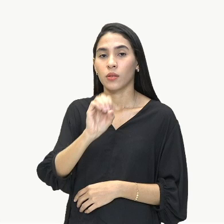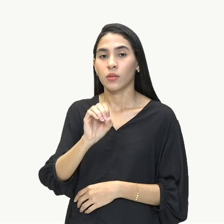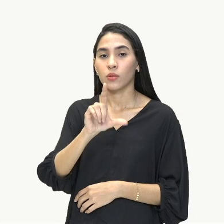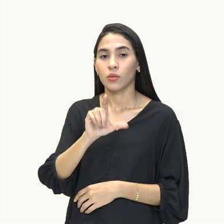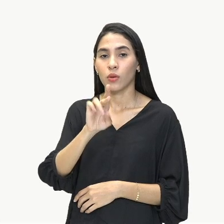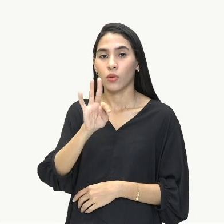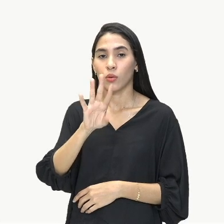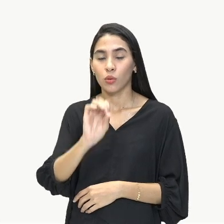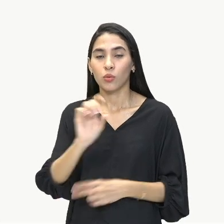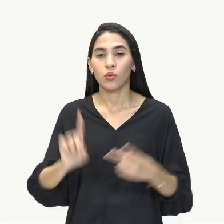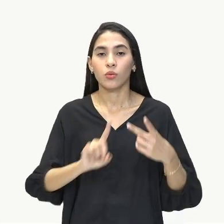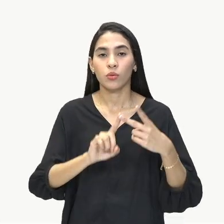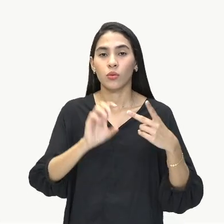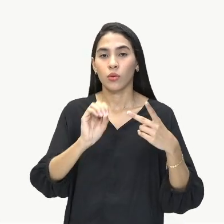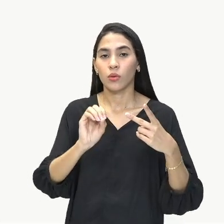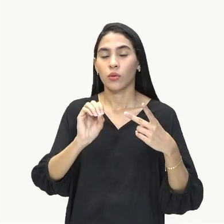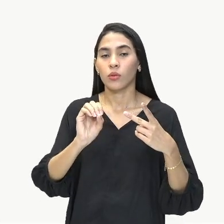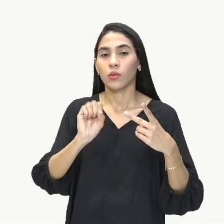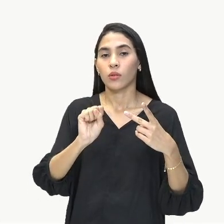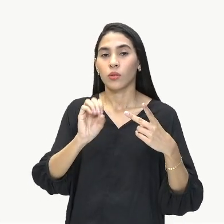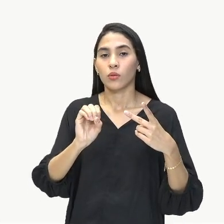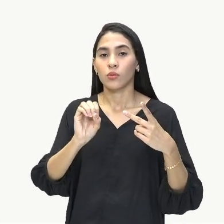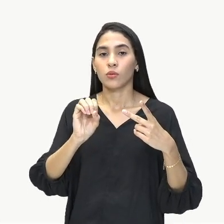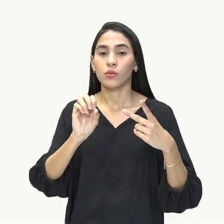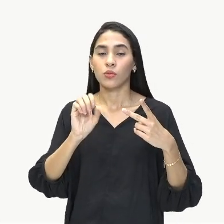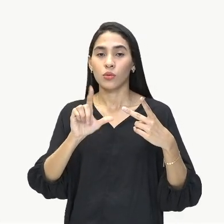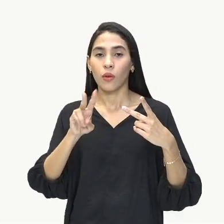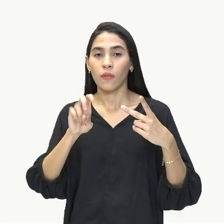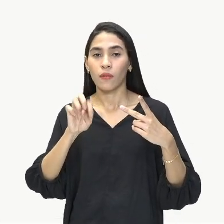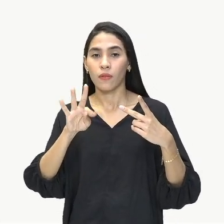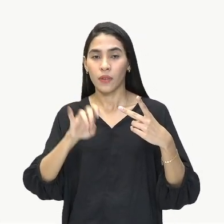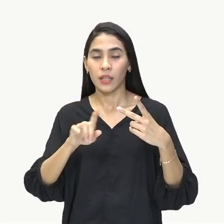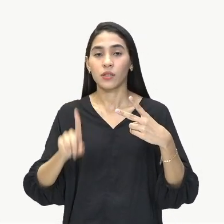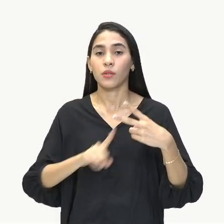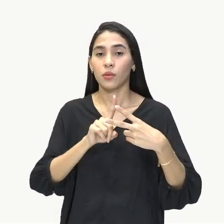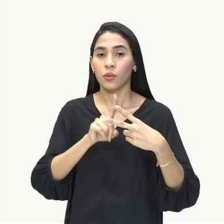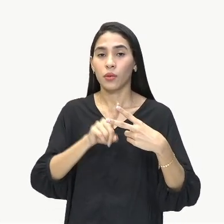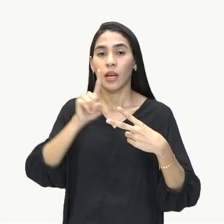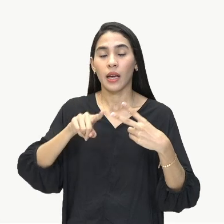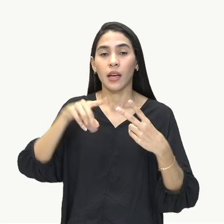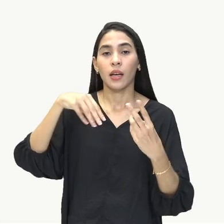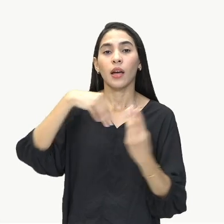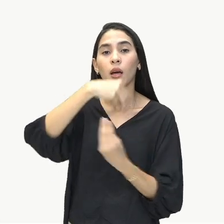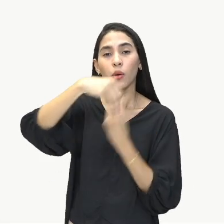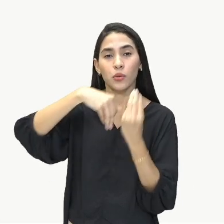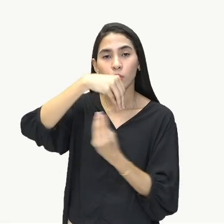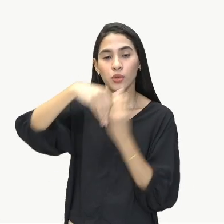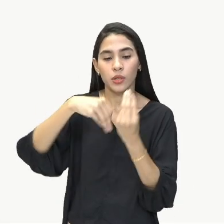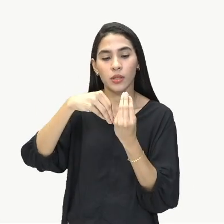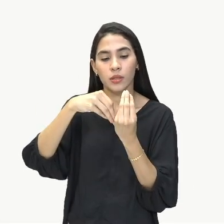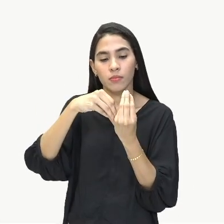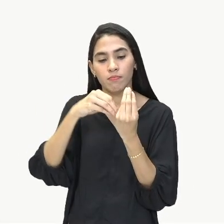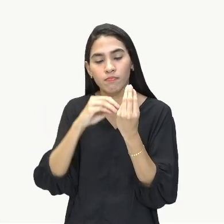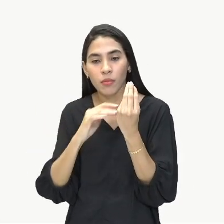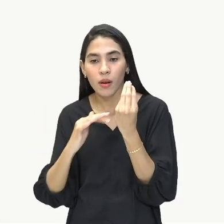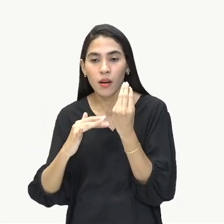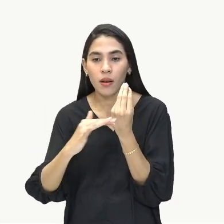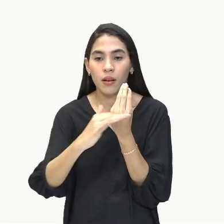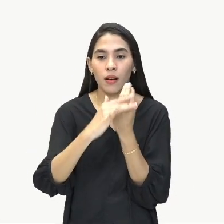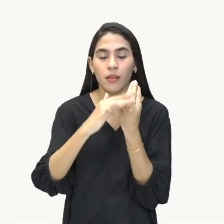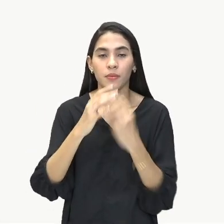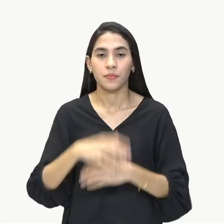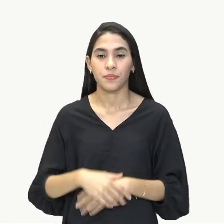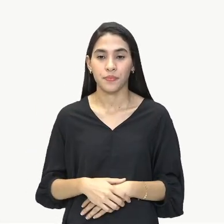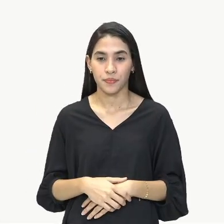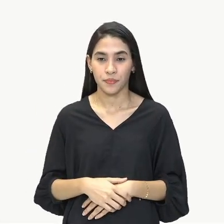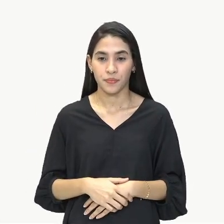e solvente. O soluto é a substância que se dissolve. E